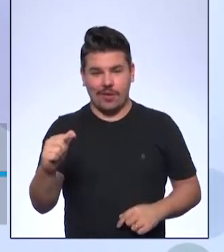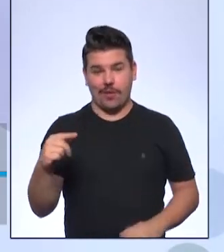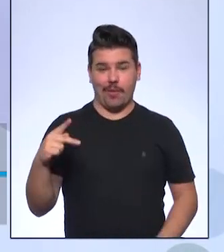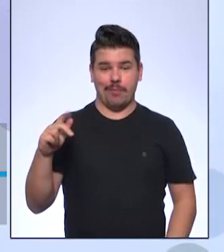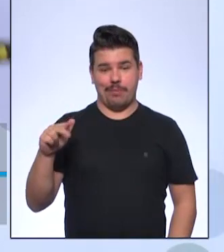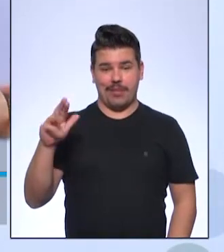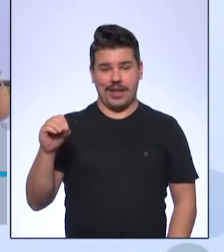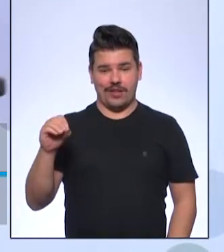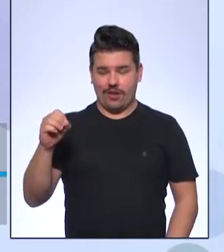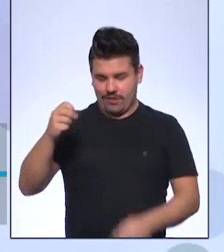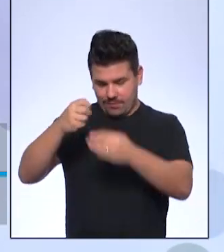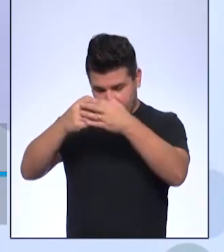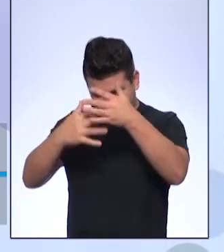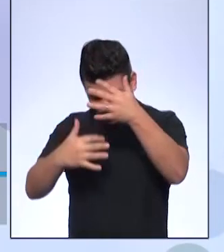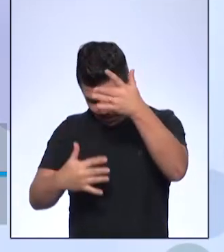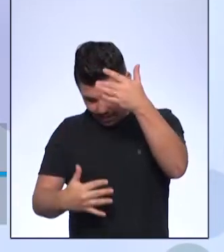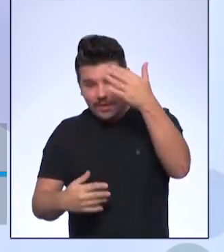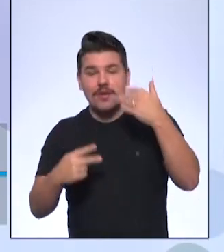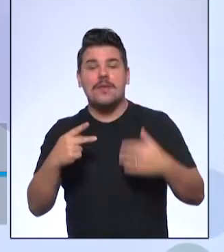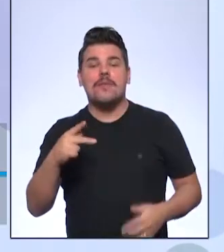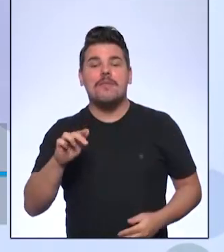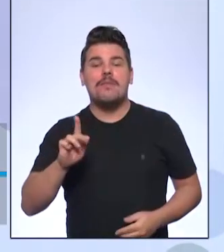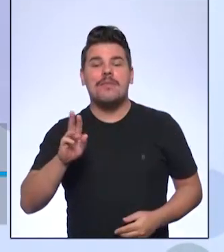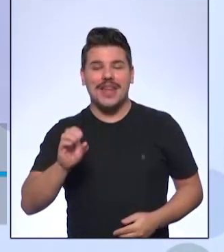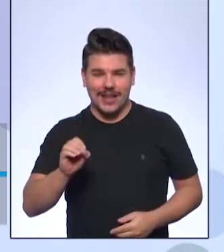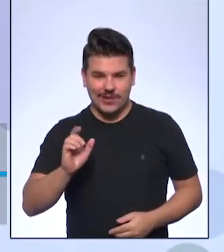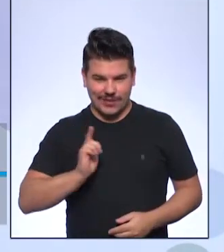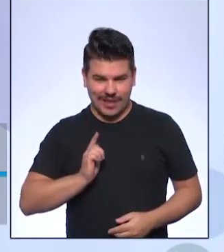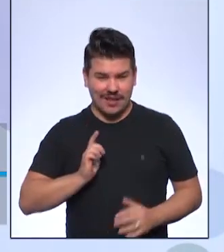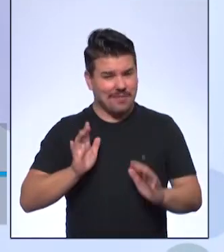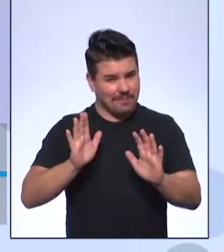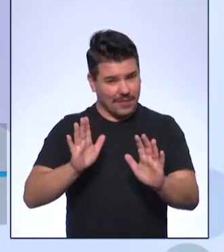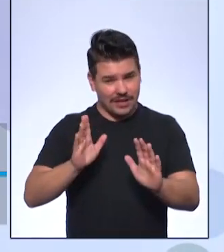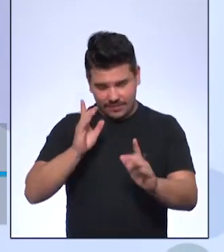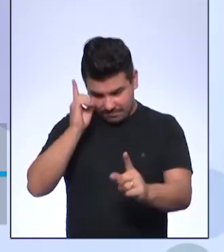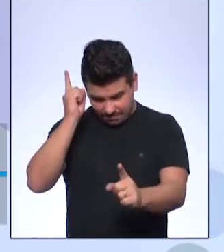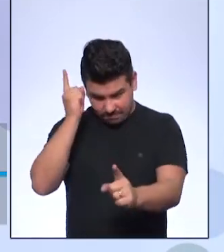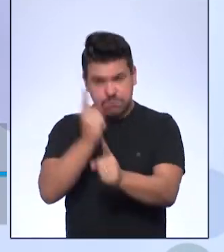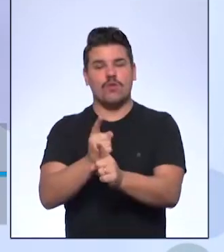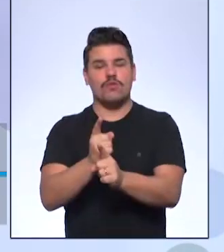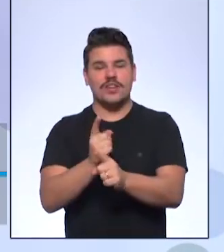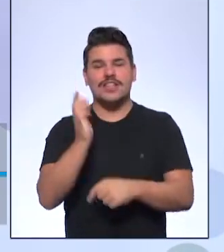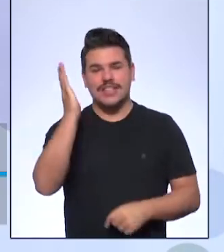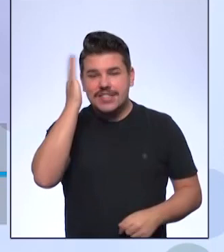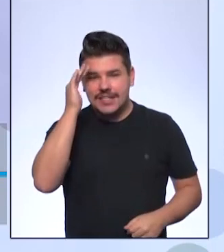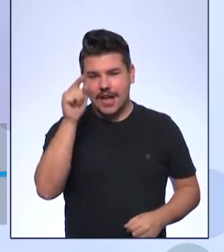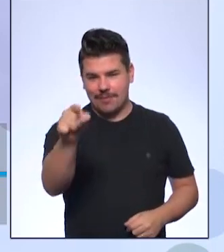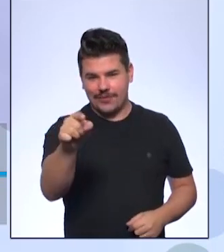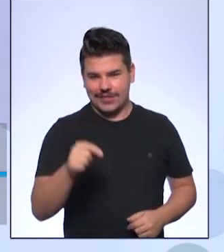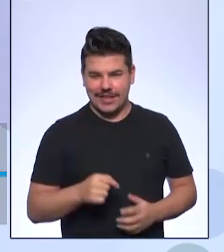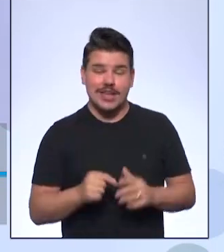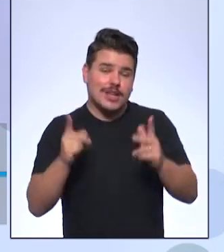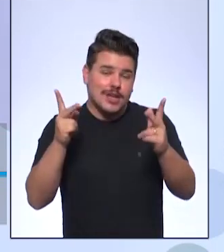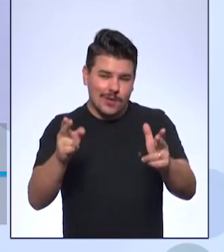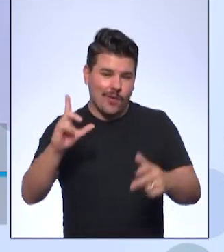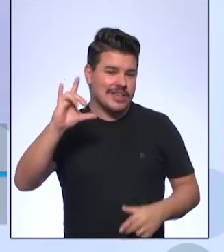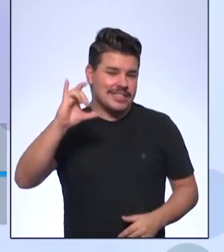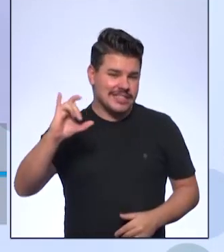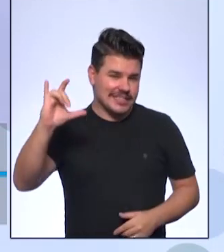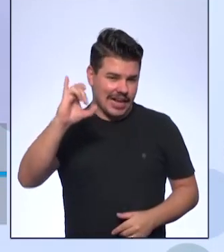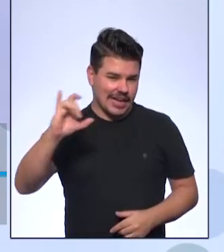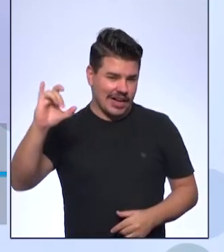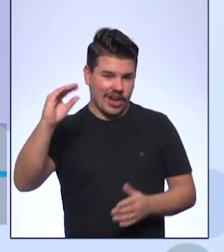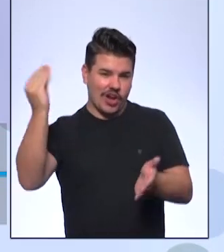tem 30 Pedros, não quer dizer que a gente não saiba quem é você. É igual quando você faz uma postagem no Instagram. Fica